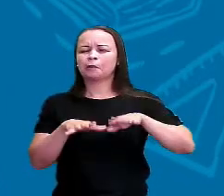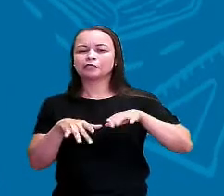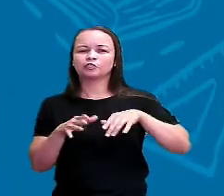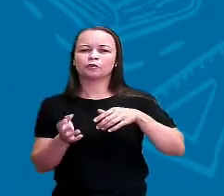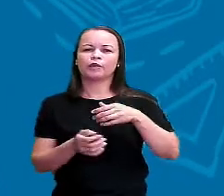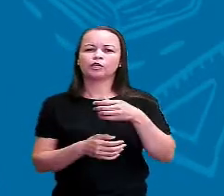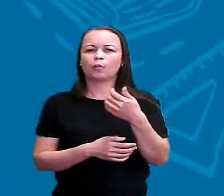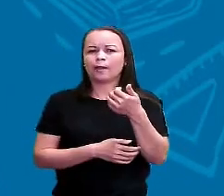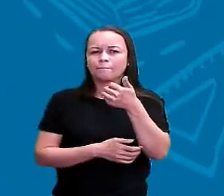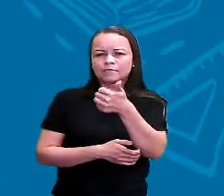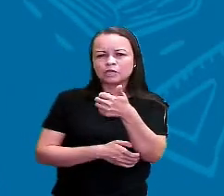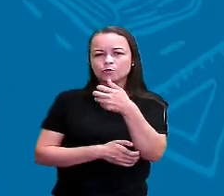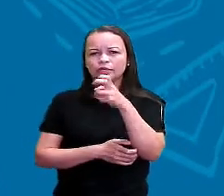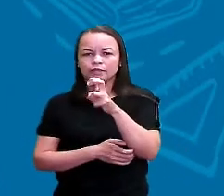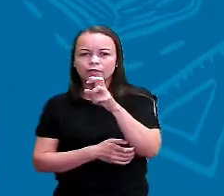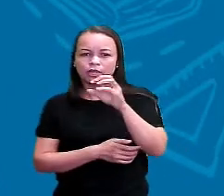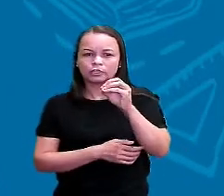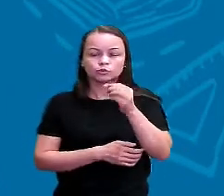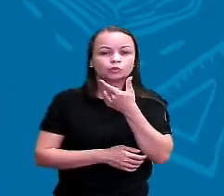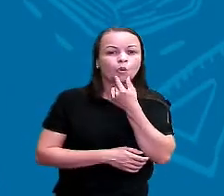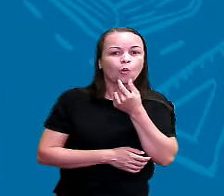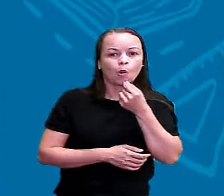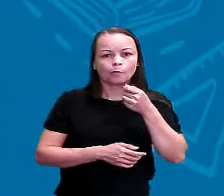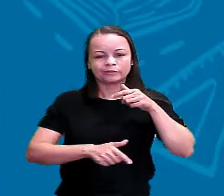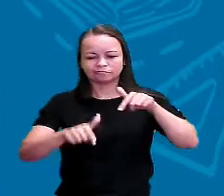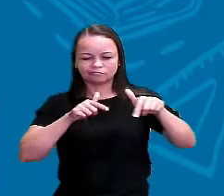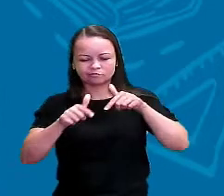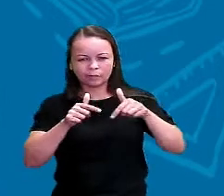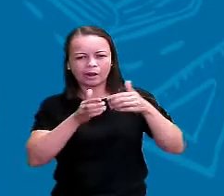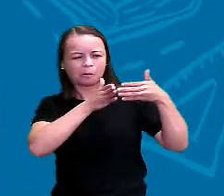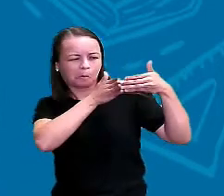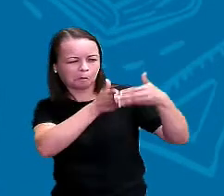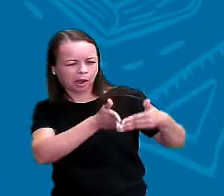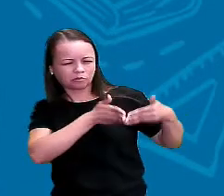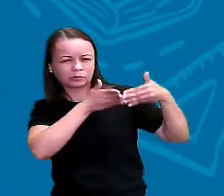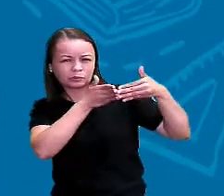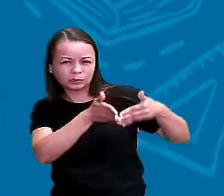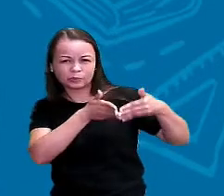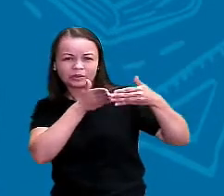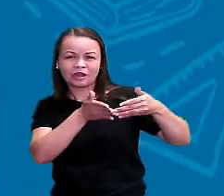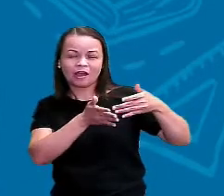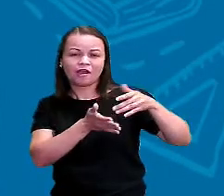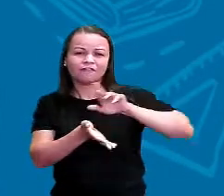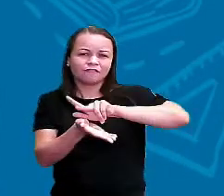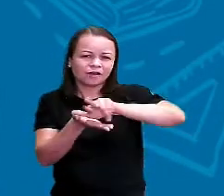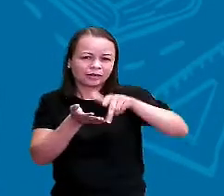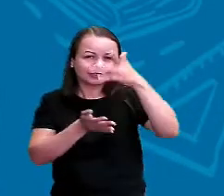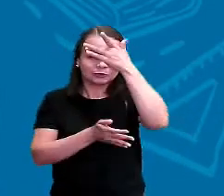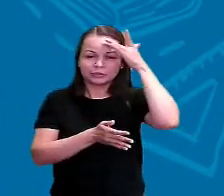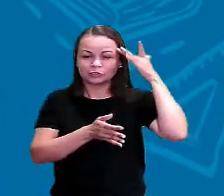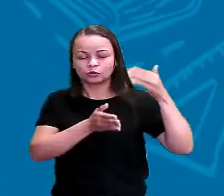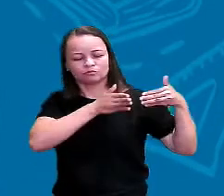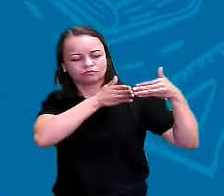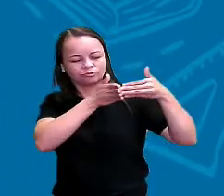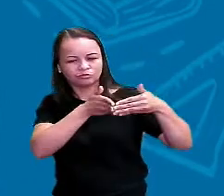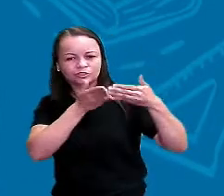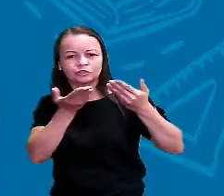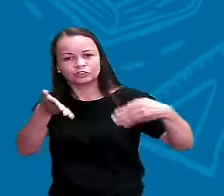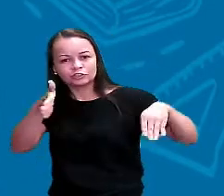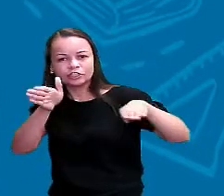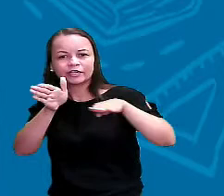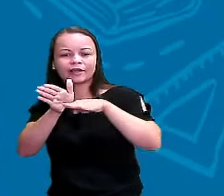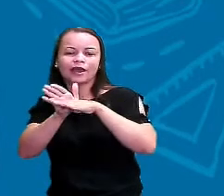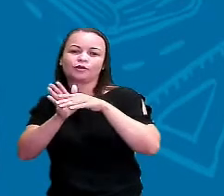foi muita gente. Eram muitas embarcações e eles saíram de lá em busca da Índia e acabaram chegando aqui no Brasil. Então, quando